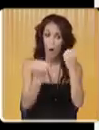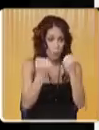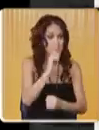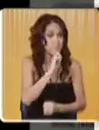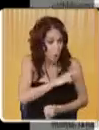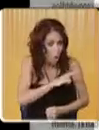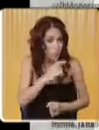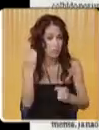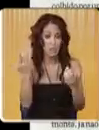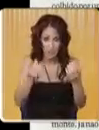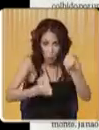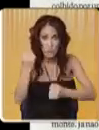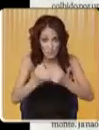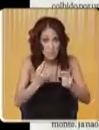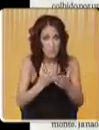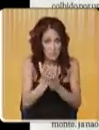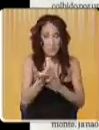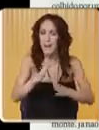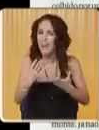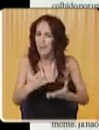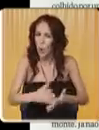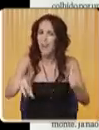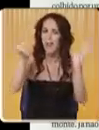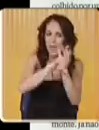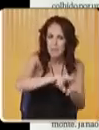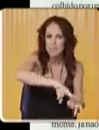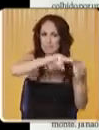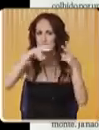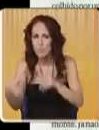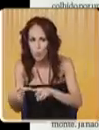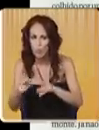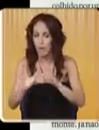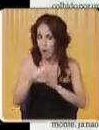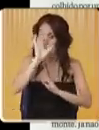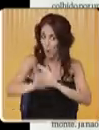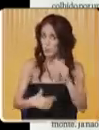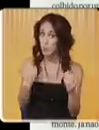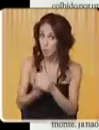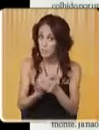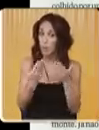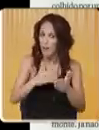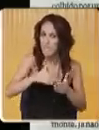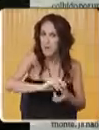poder conduzir. Mas algo vai mudar agora com as alterações ao Código Penal propostas pelo Governo.